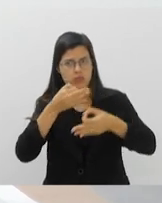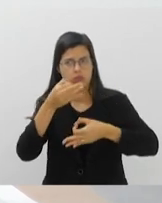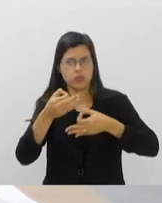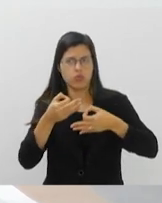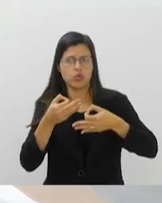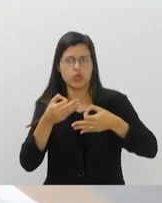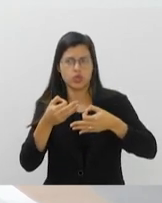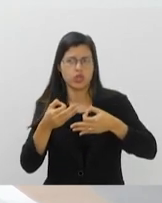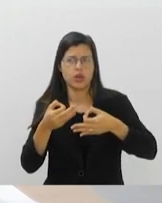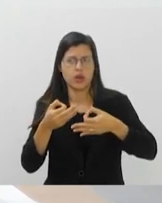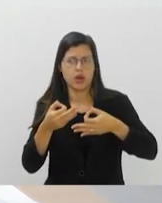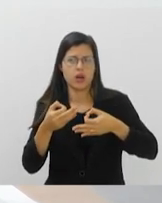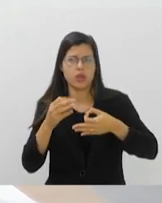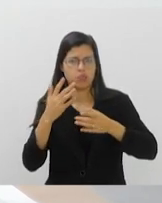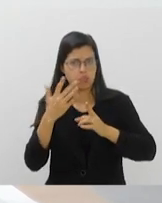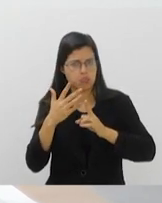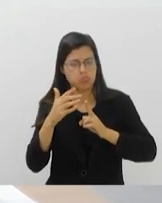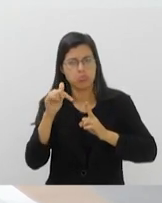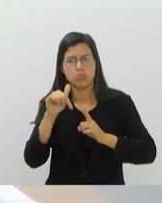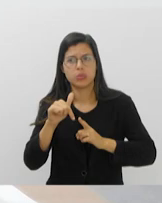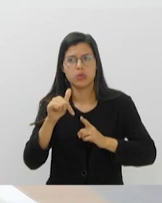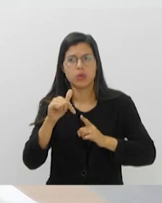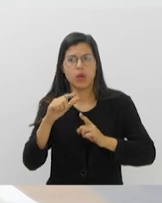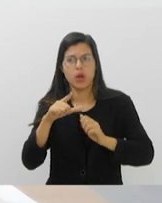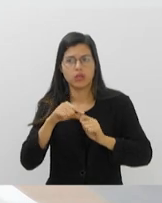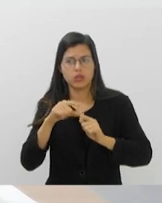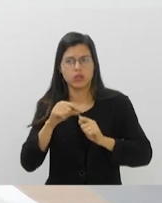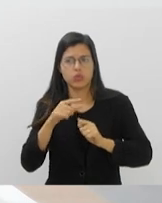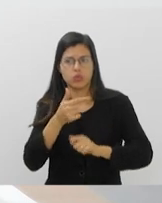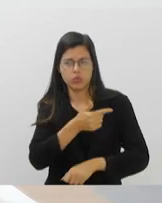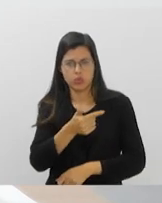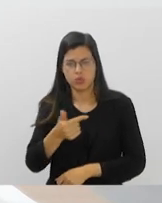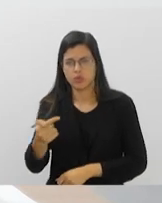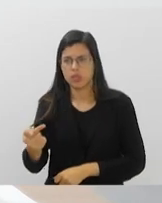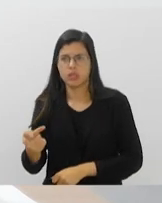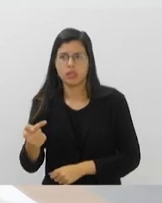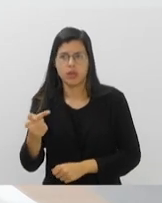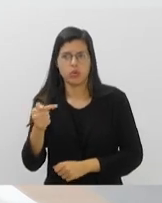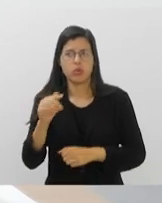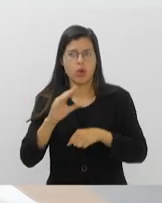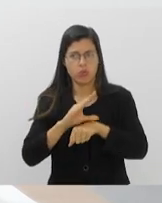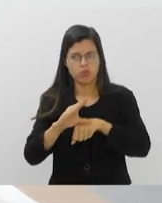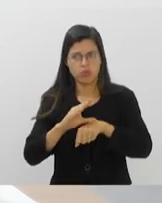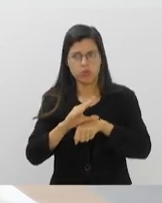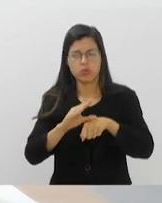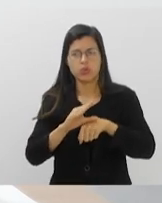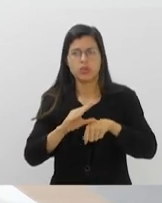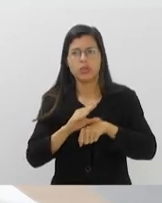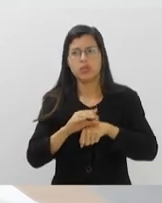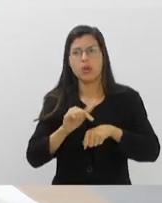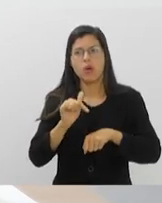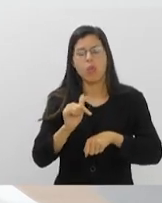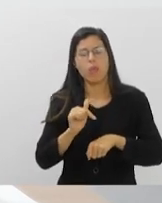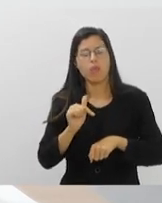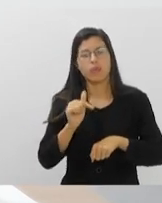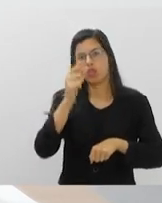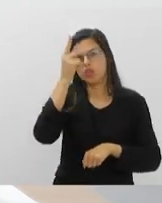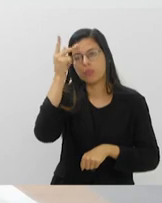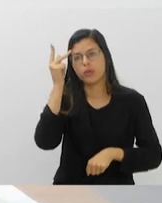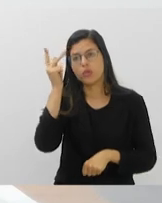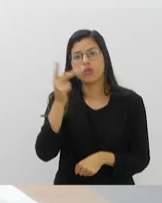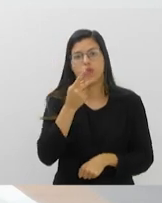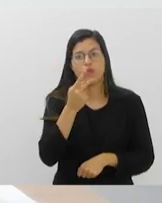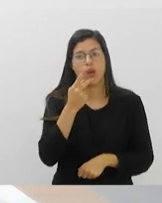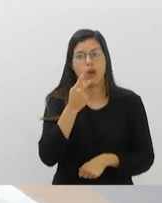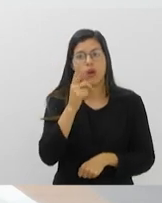jurista argentino Emílio Garcia Mendes o nosso artigo 227 da Constituição ele é considerado como e uma